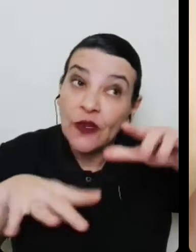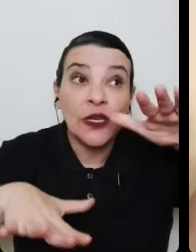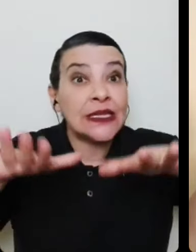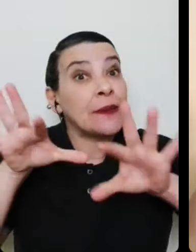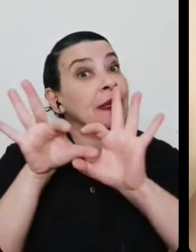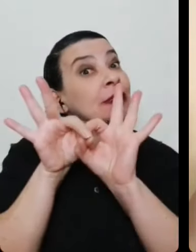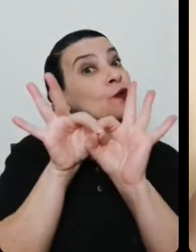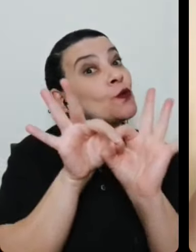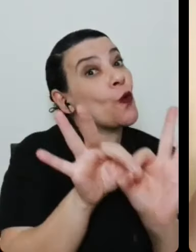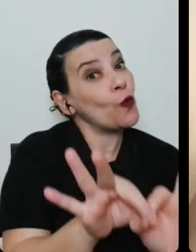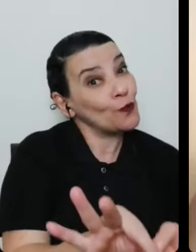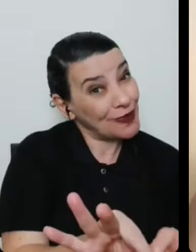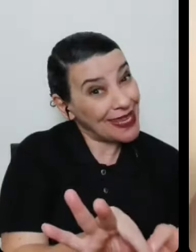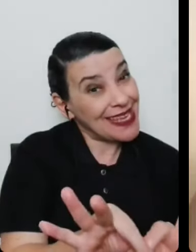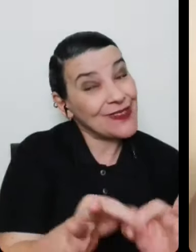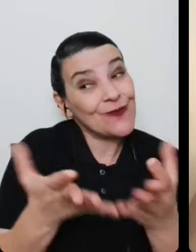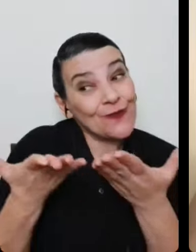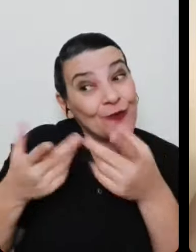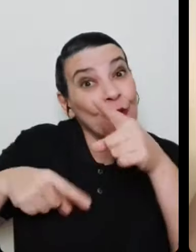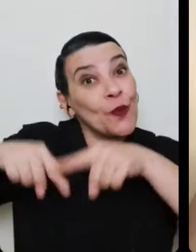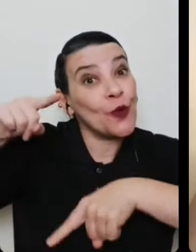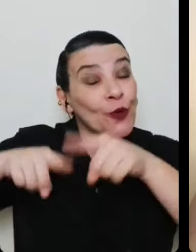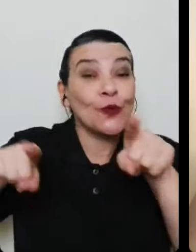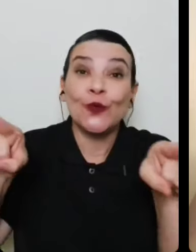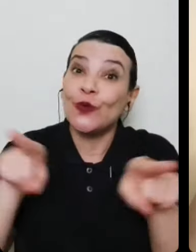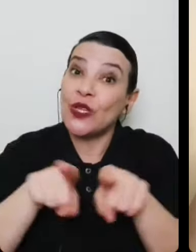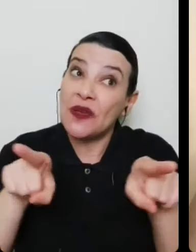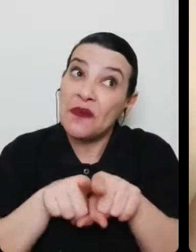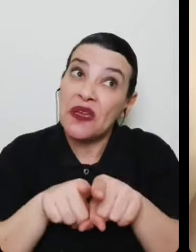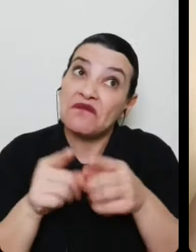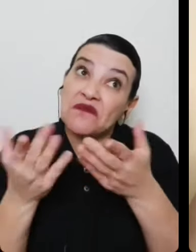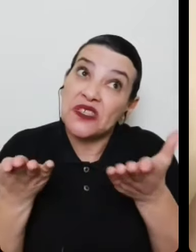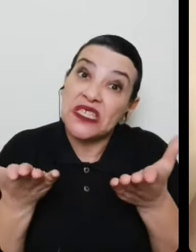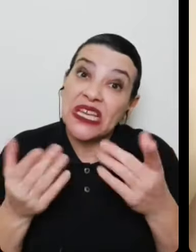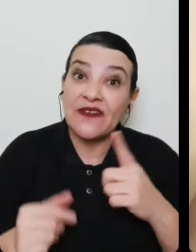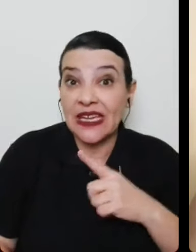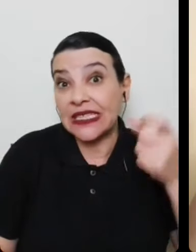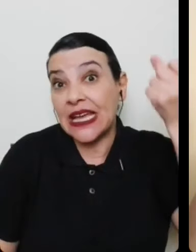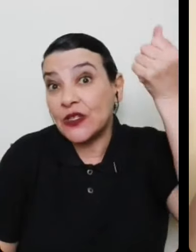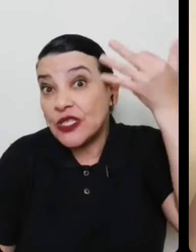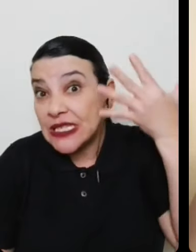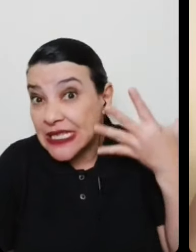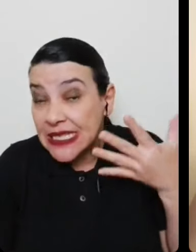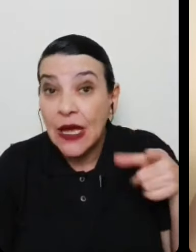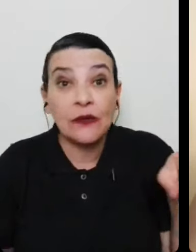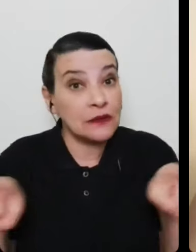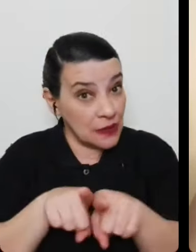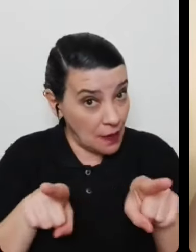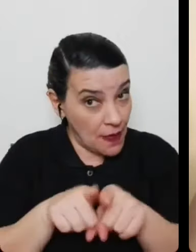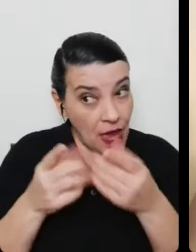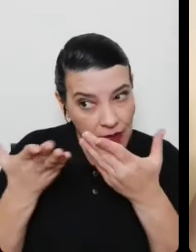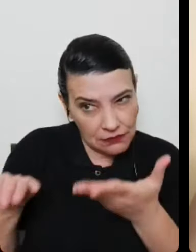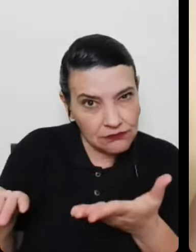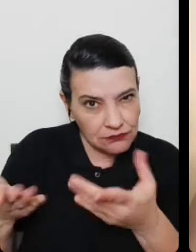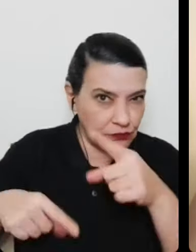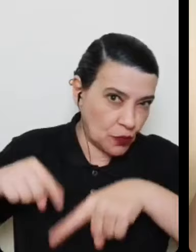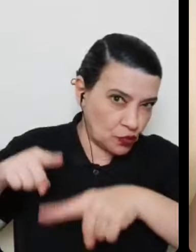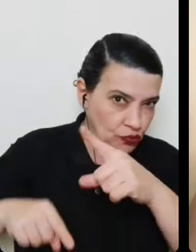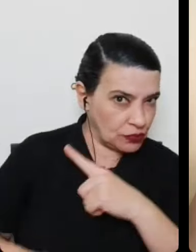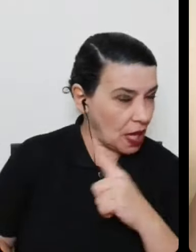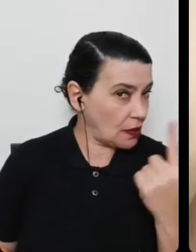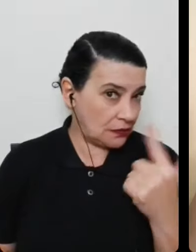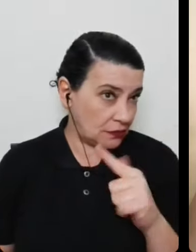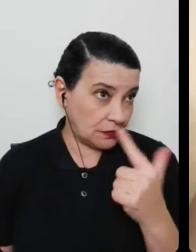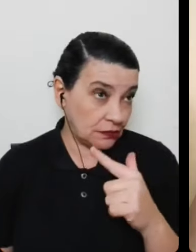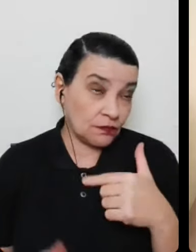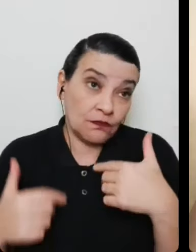que aquilo está inserido, dependendo, por exemplo, se você vai ter audiodescrição também daquele objeto ou não, ou